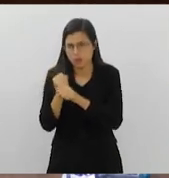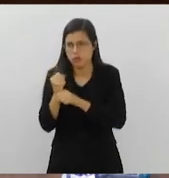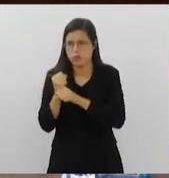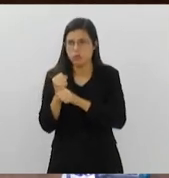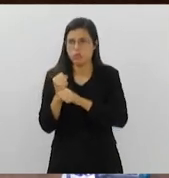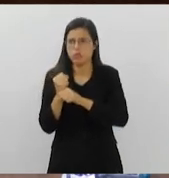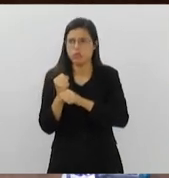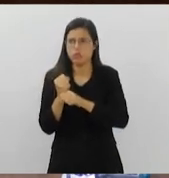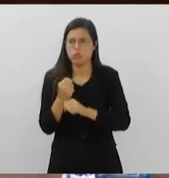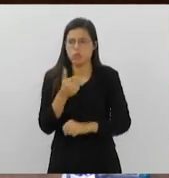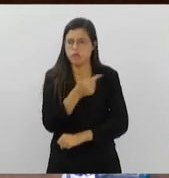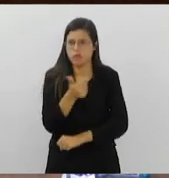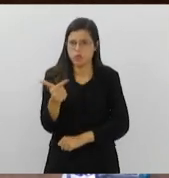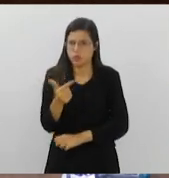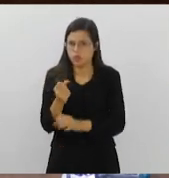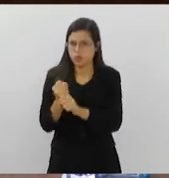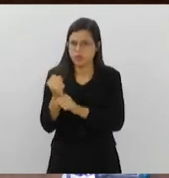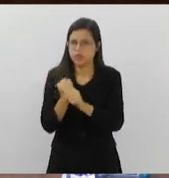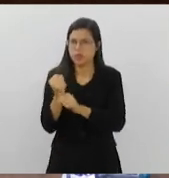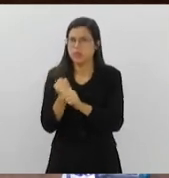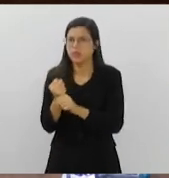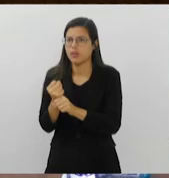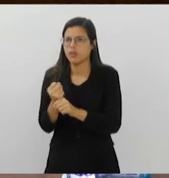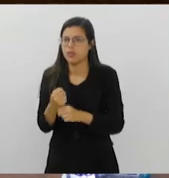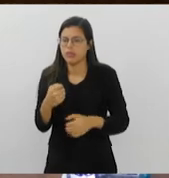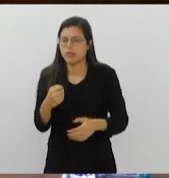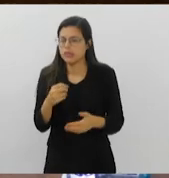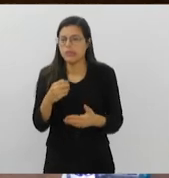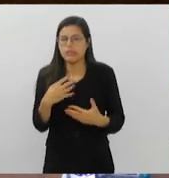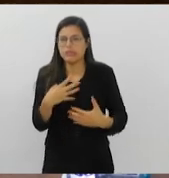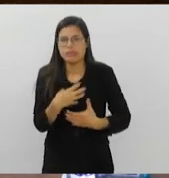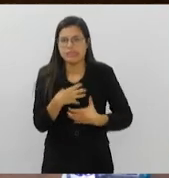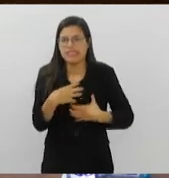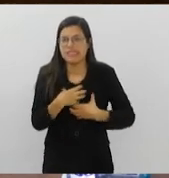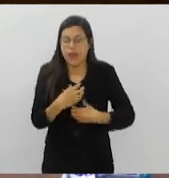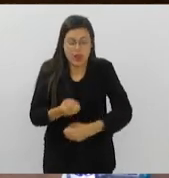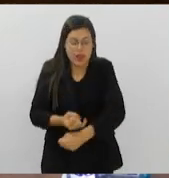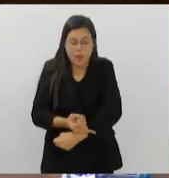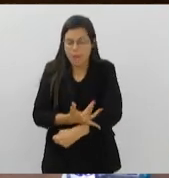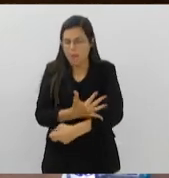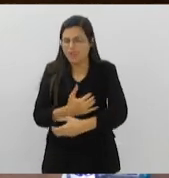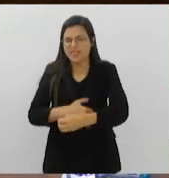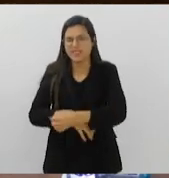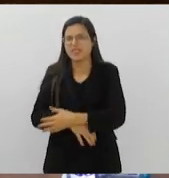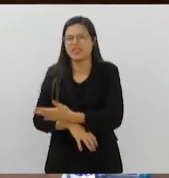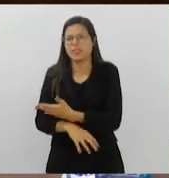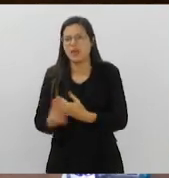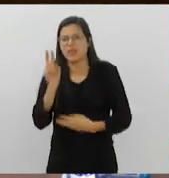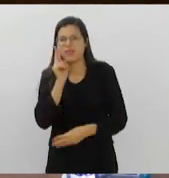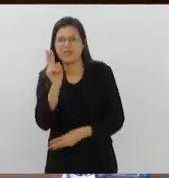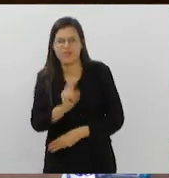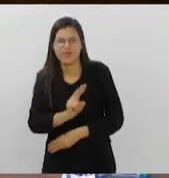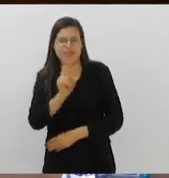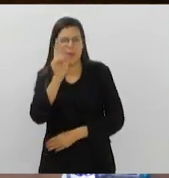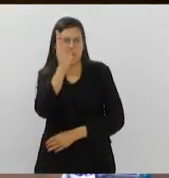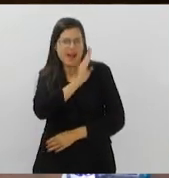pelo menos 22 anos, eu não sentia tanta emoção em ver uma